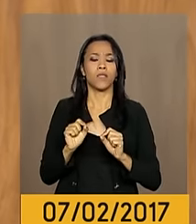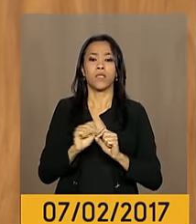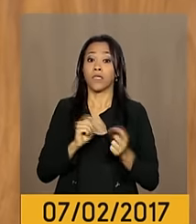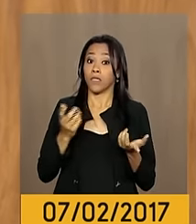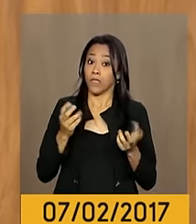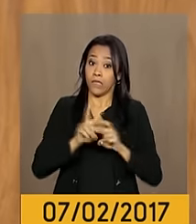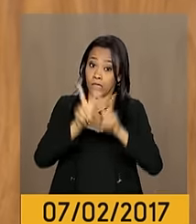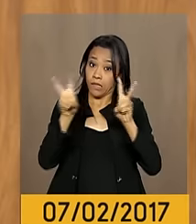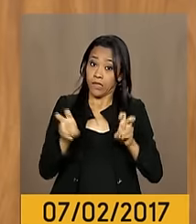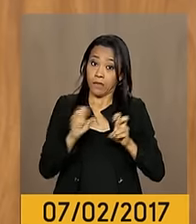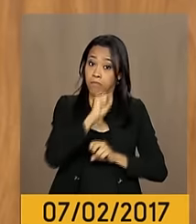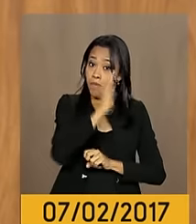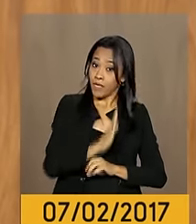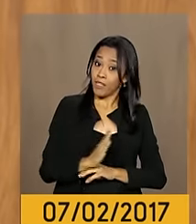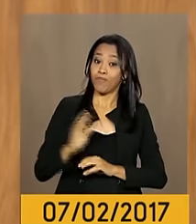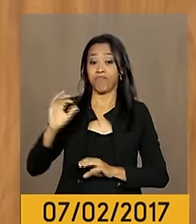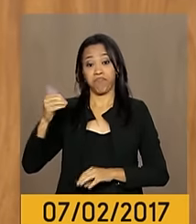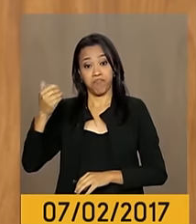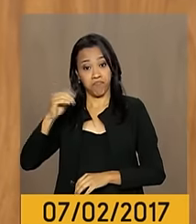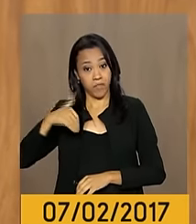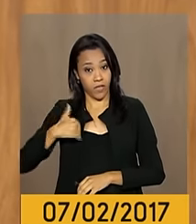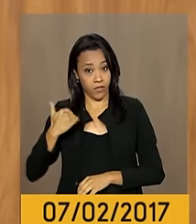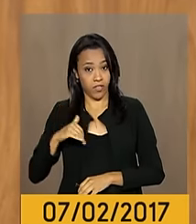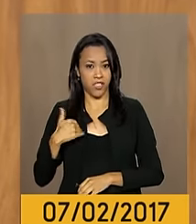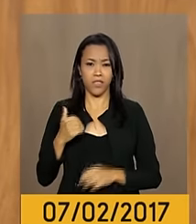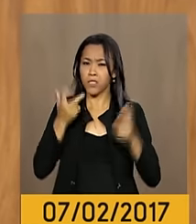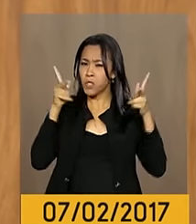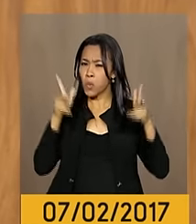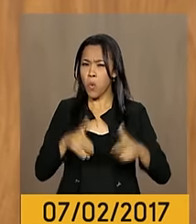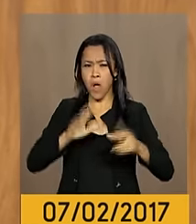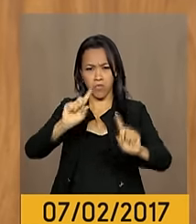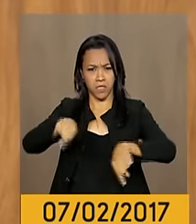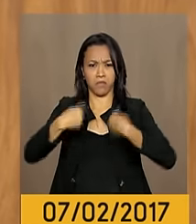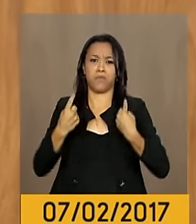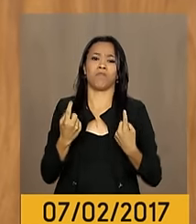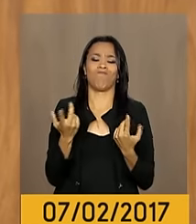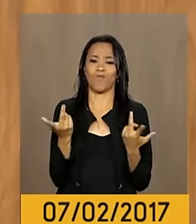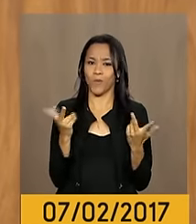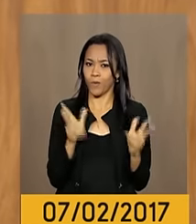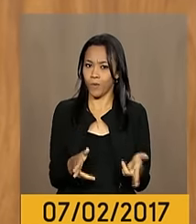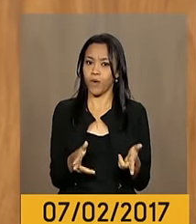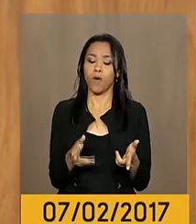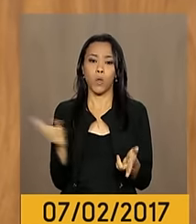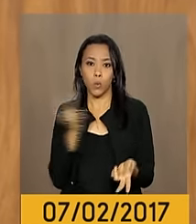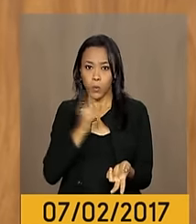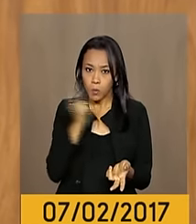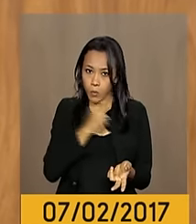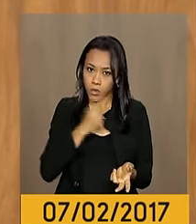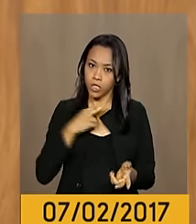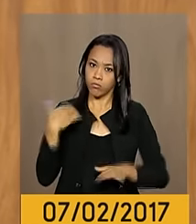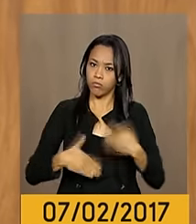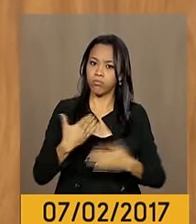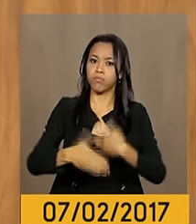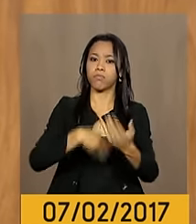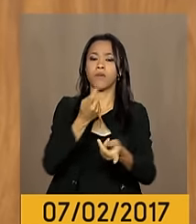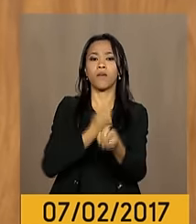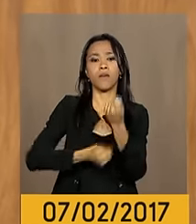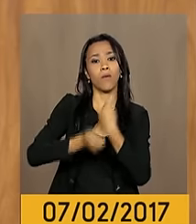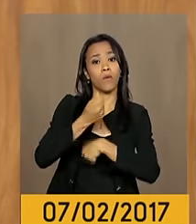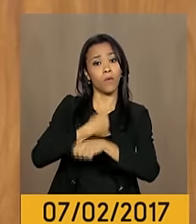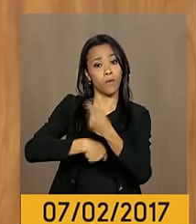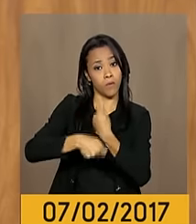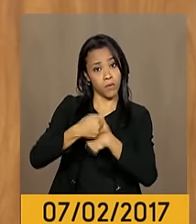Argentina nós temos desafios semelhantes a urgência do crescimento econômico e da